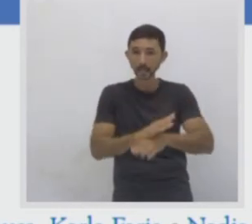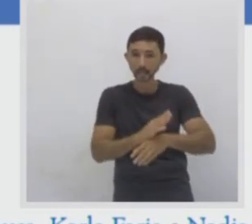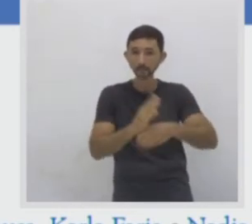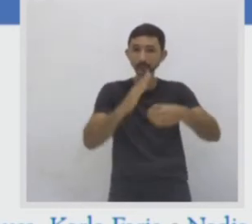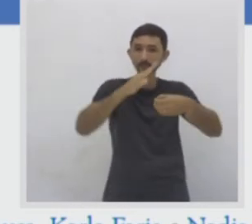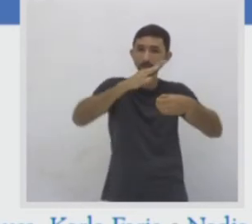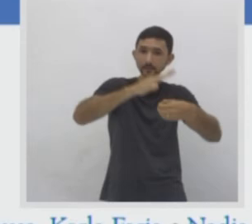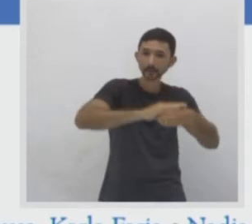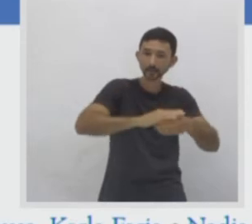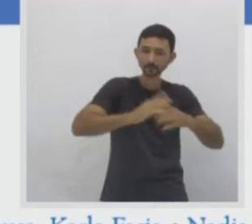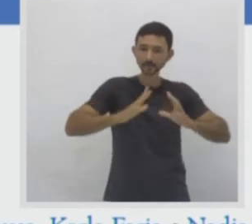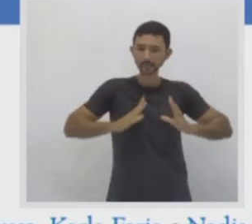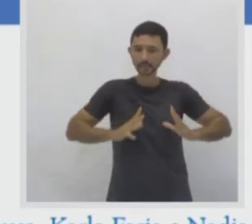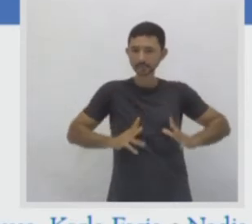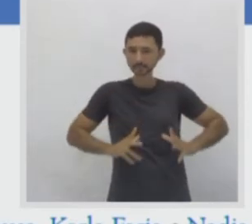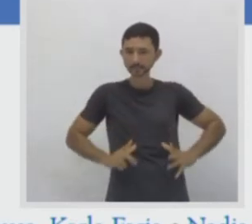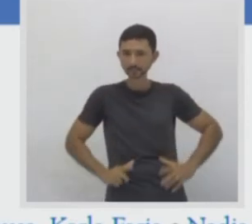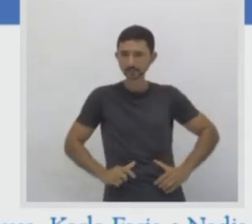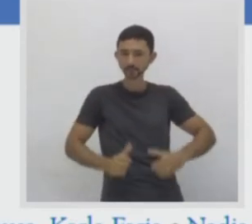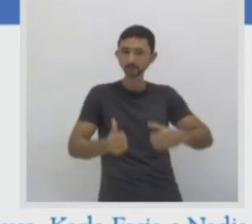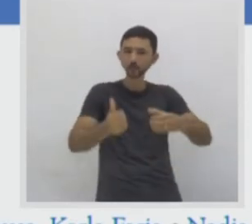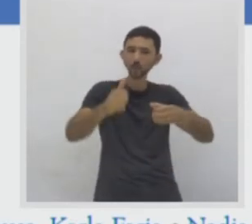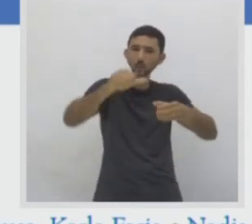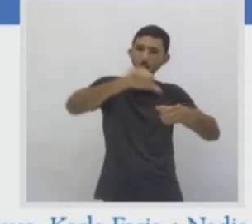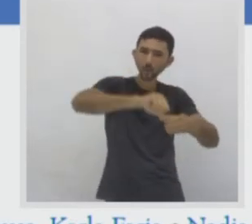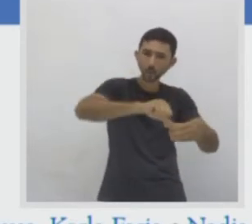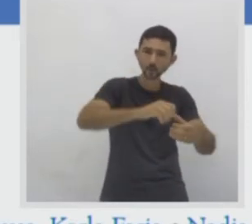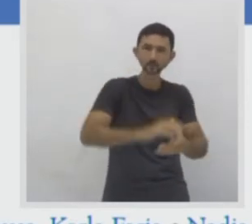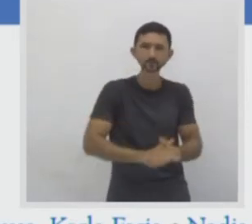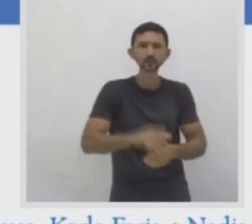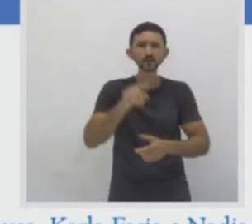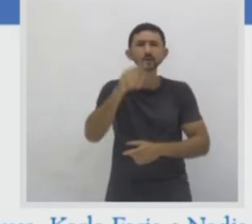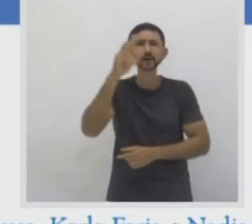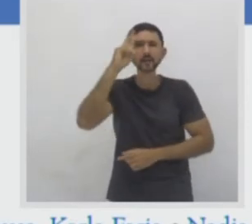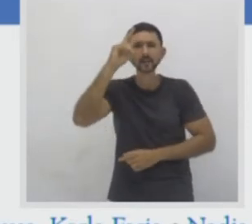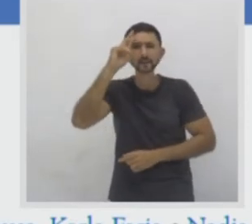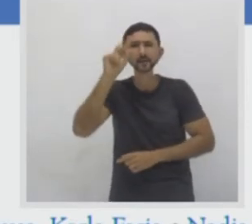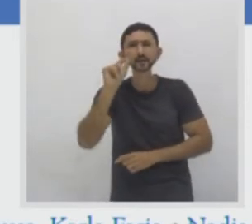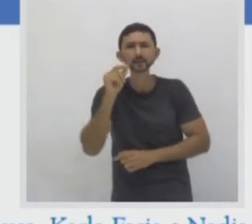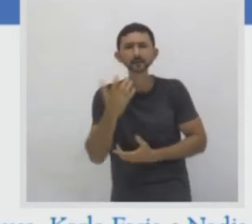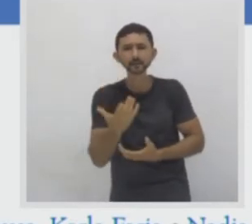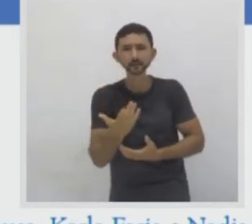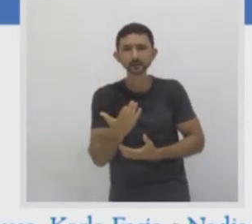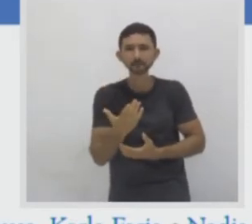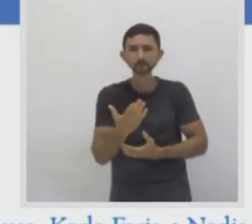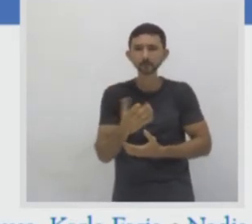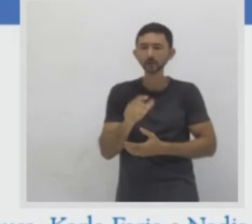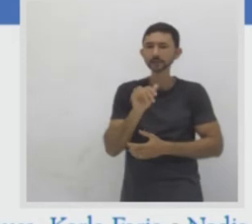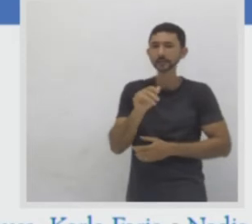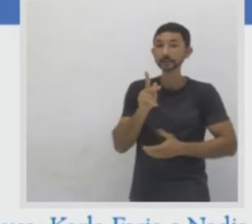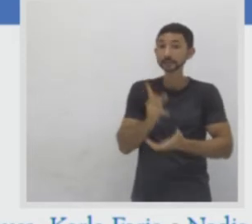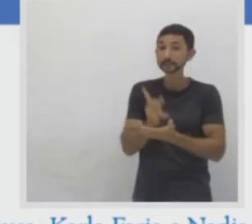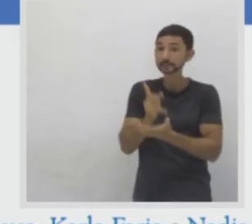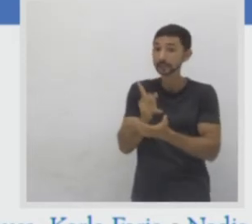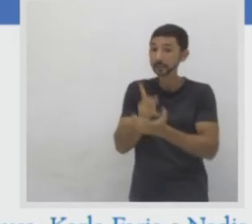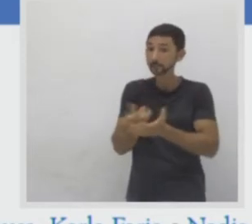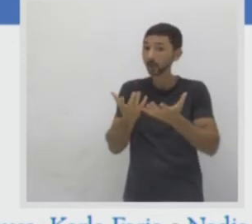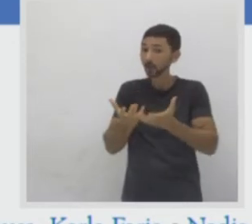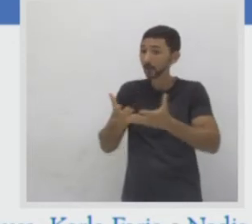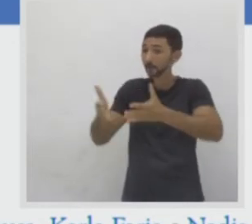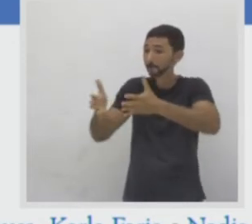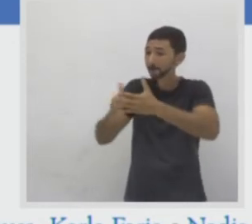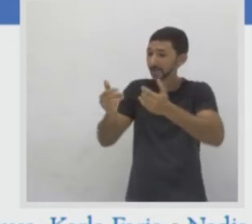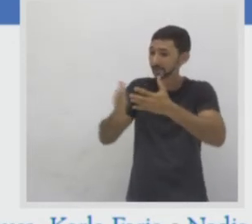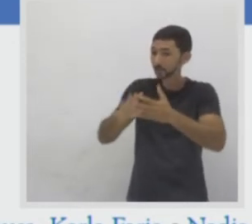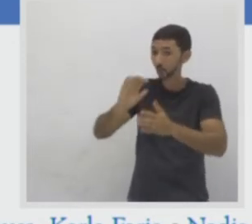Isso lembra alguma coisa para você? Você está lembrado de alguma coisa? Toda vez que eu quero pedir ou ordenar algo para